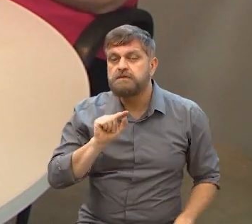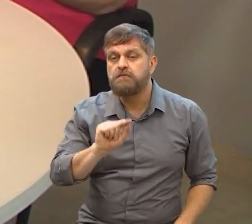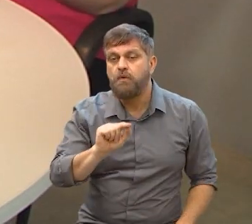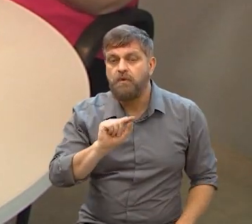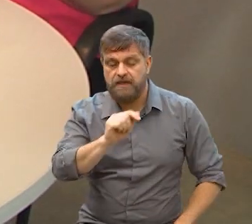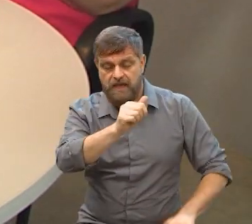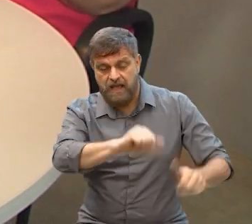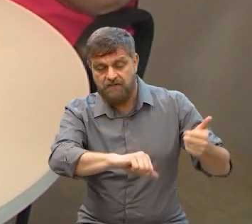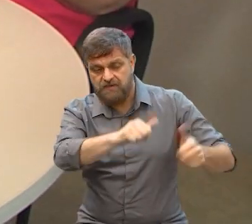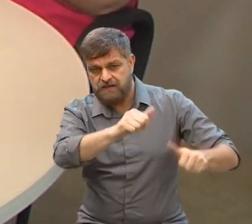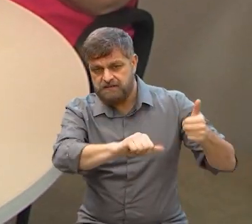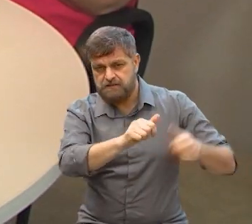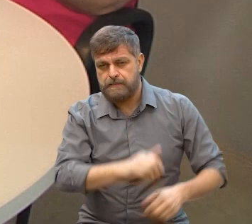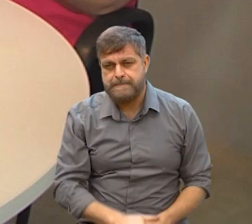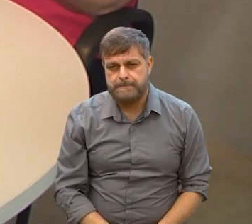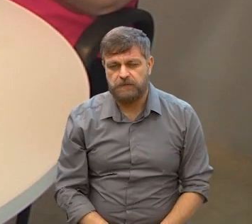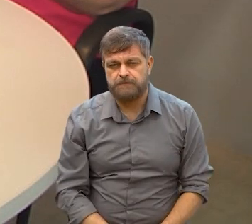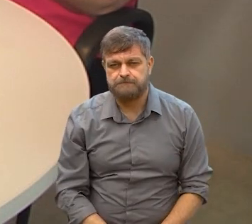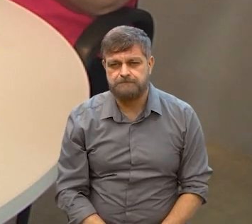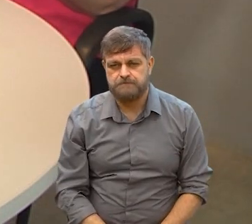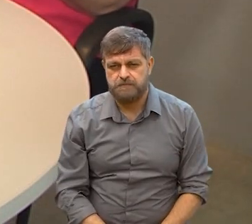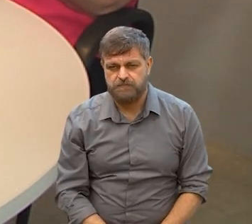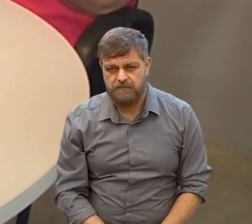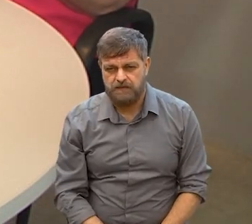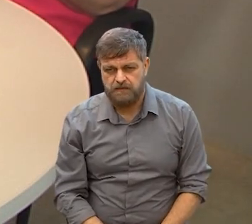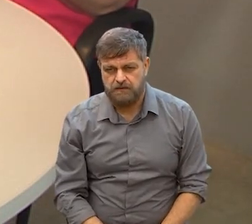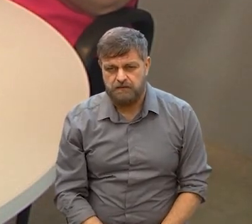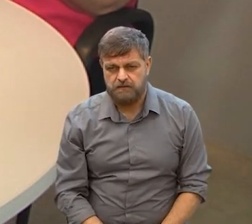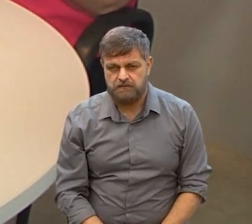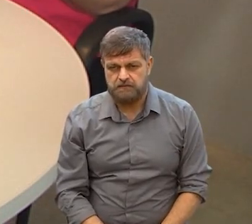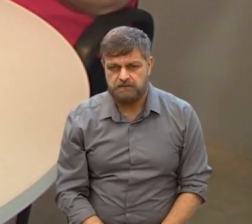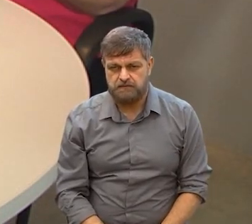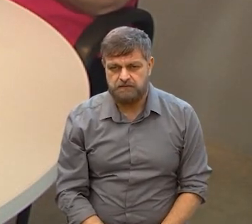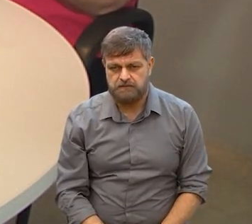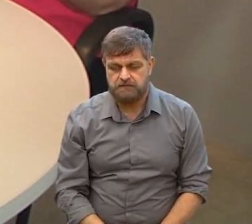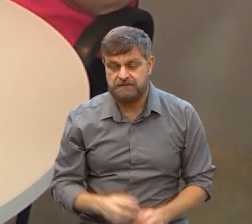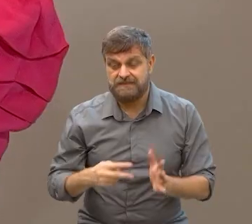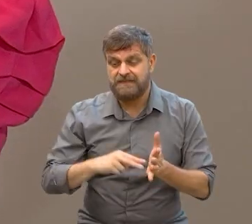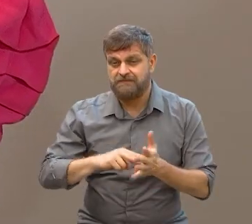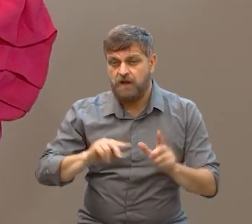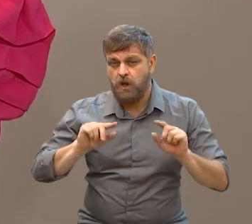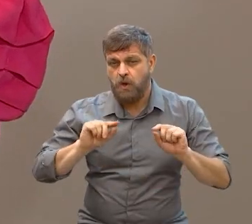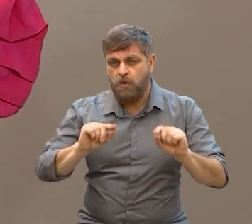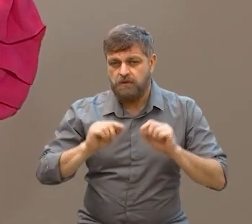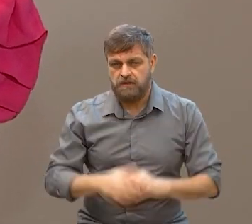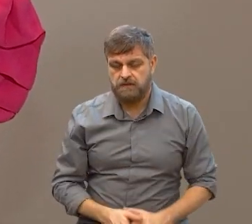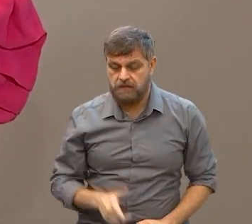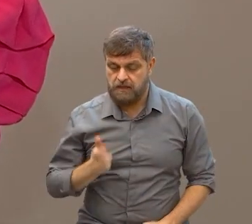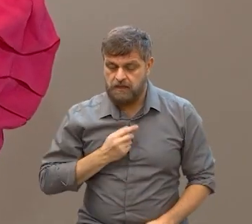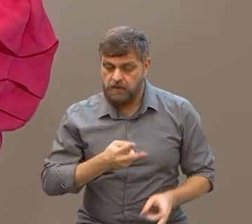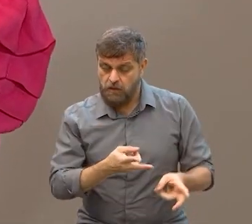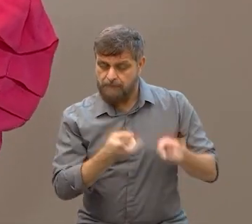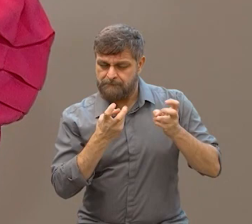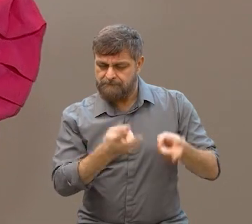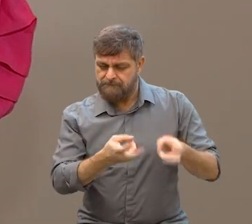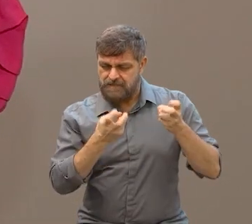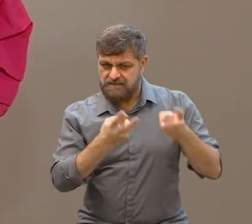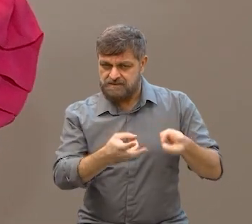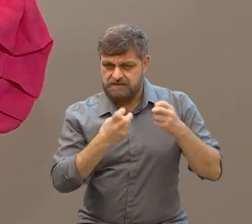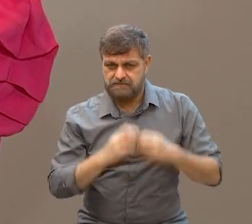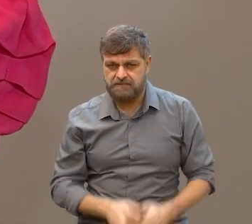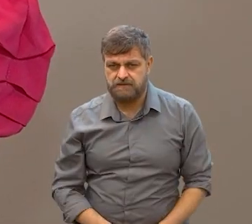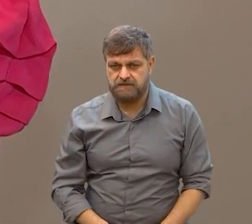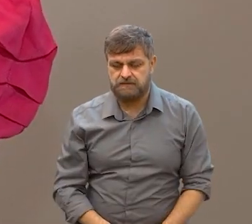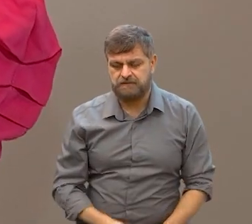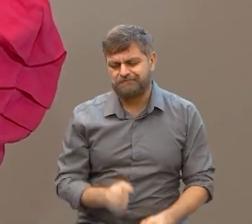dessa avaliação? O objetivo dessa avaliação é o seguinte: o que eu percebia nesses